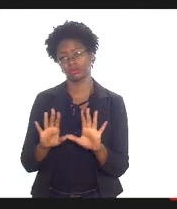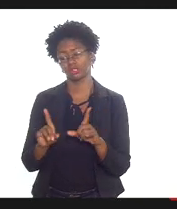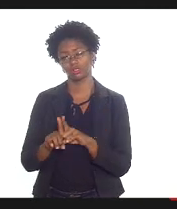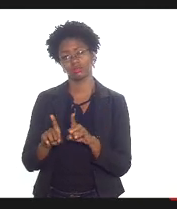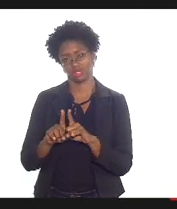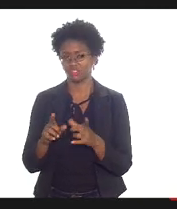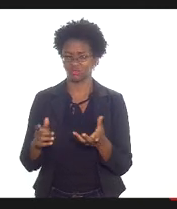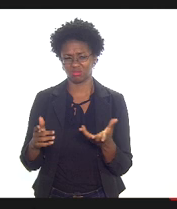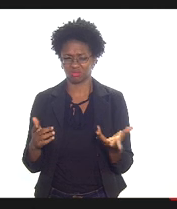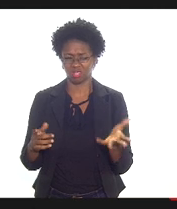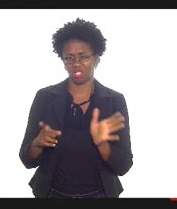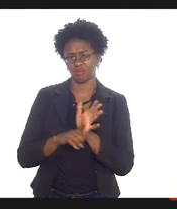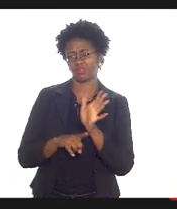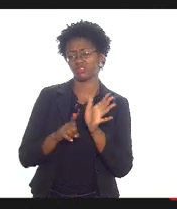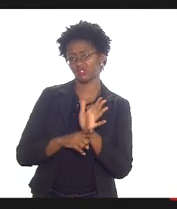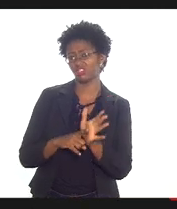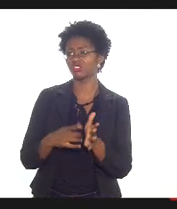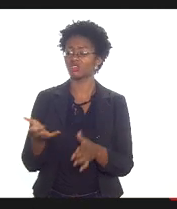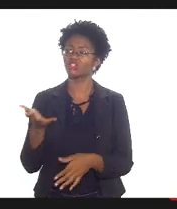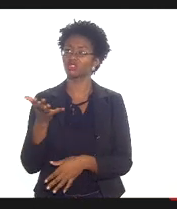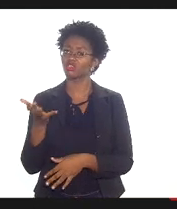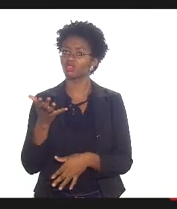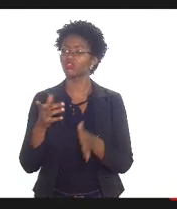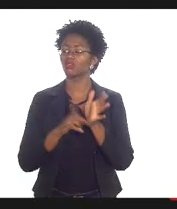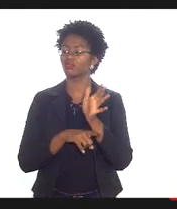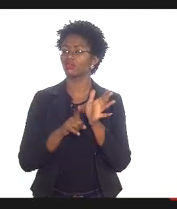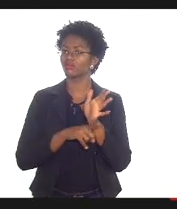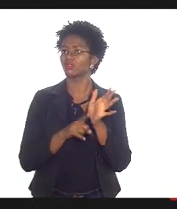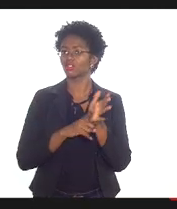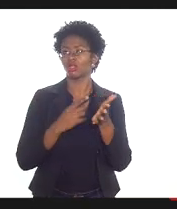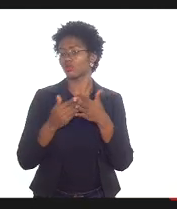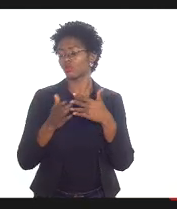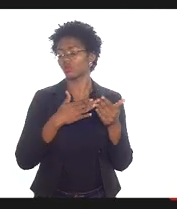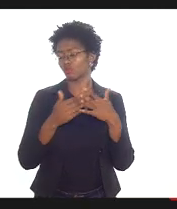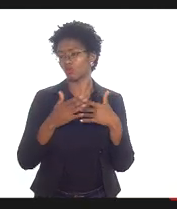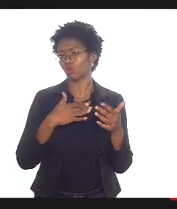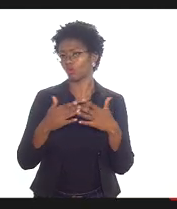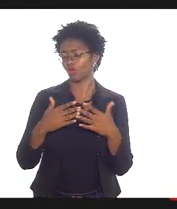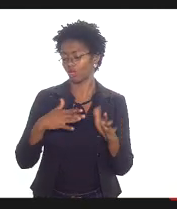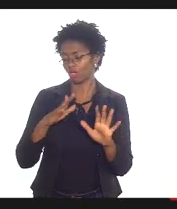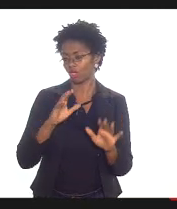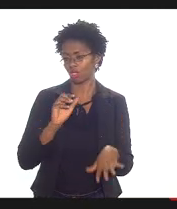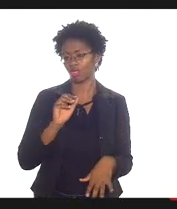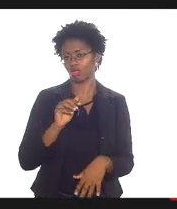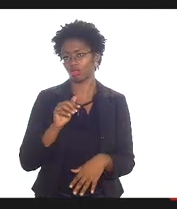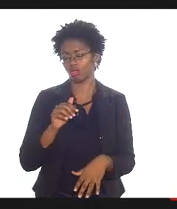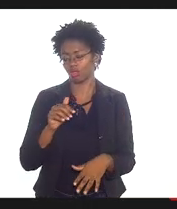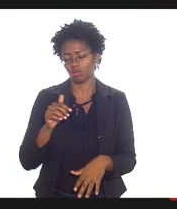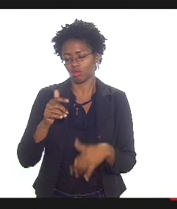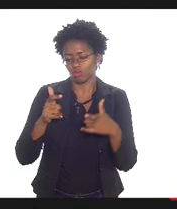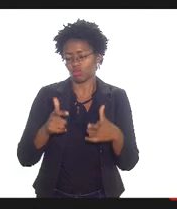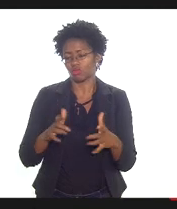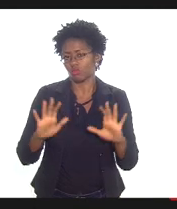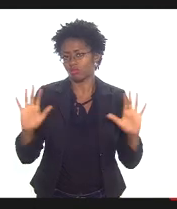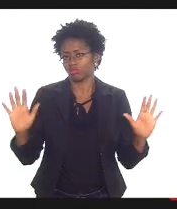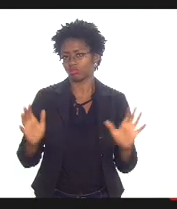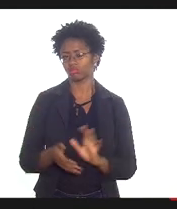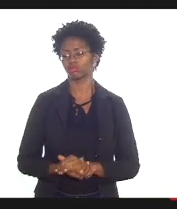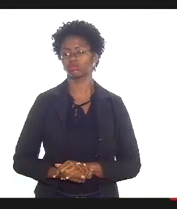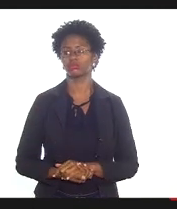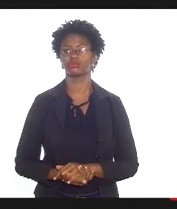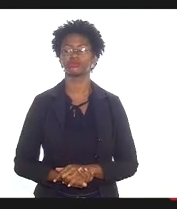são abatidas e desejavelmente abatidas em qualquer fluxo de caixa, tá certo? Então,